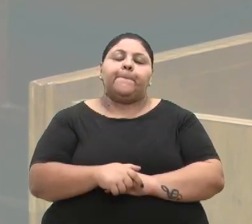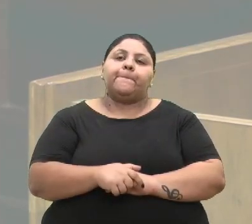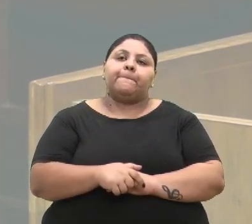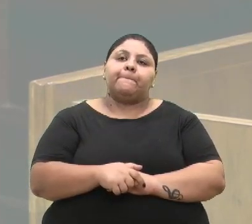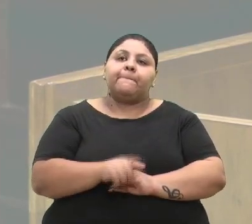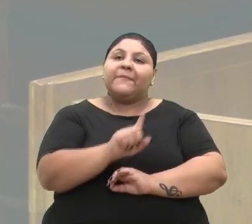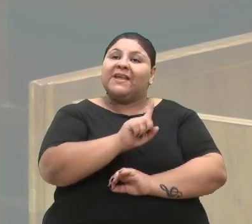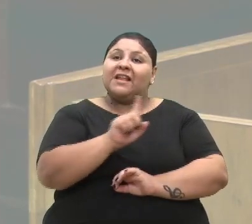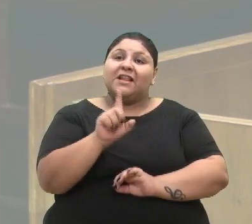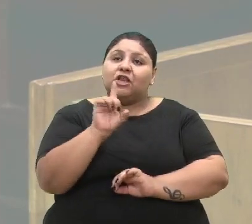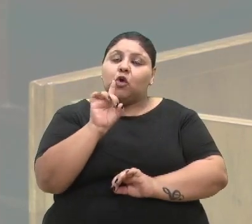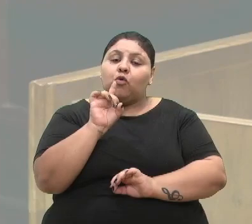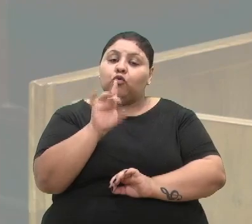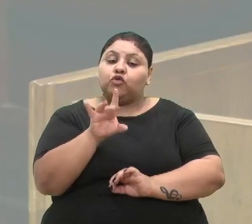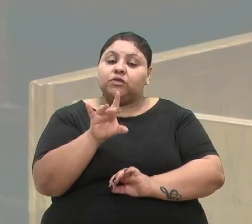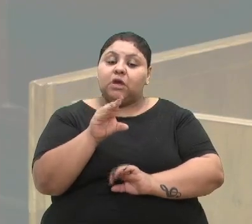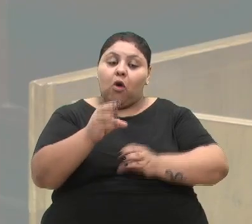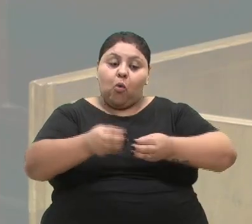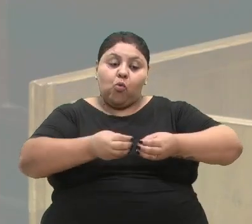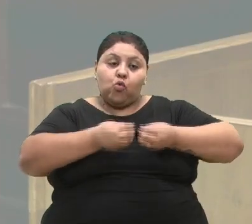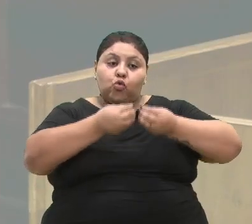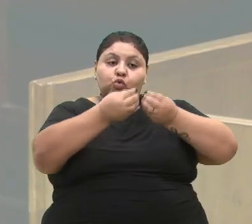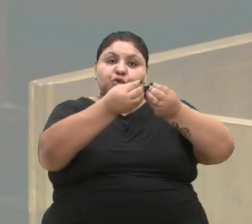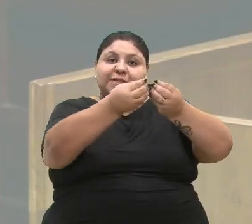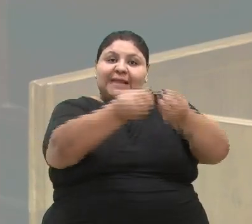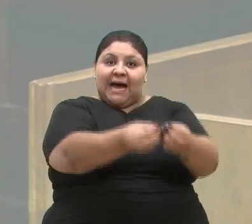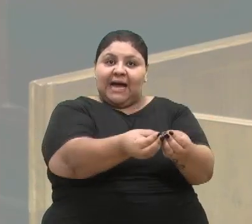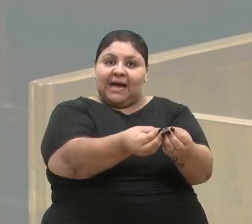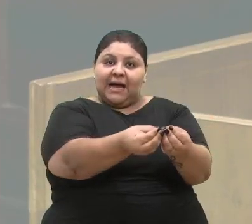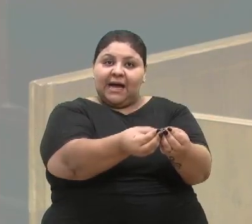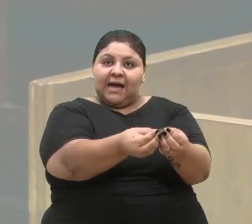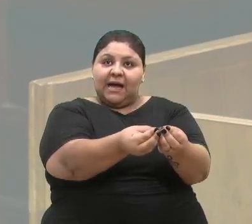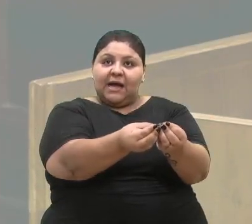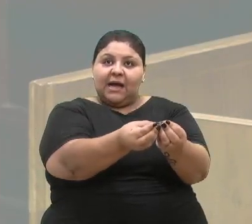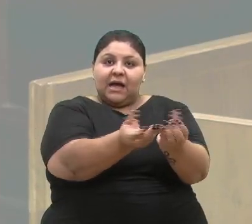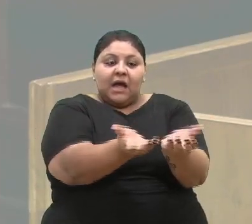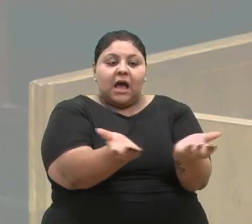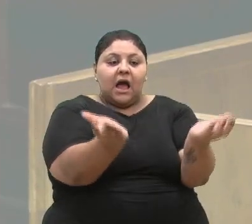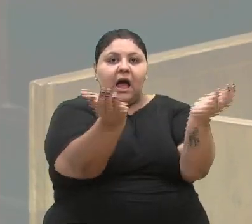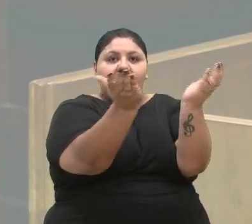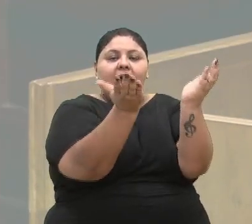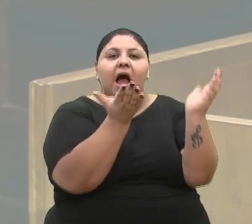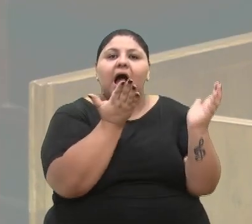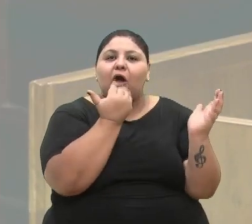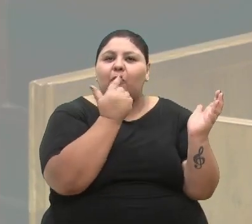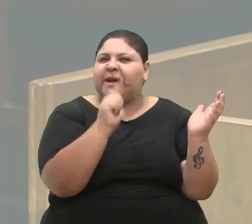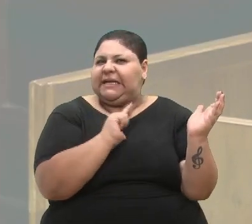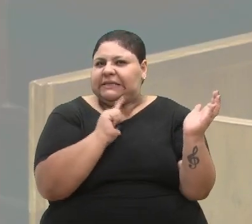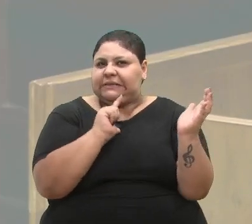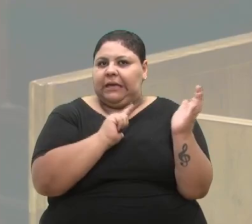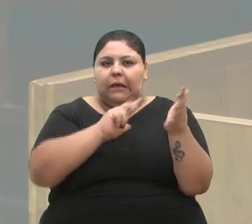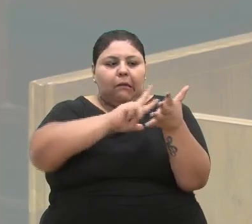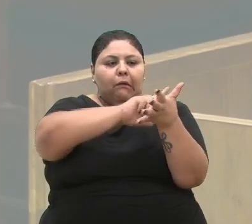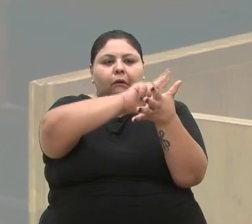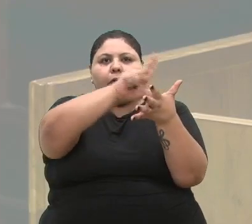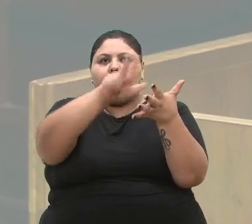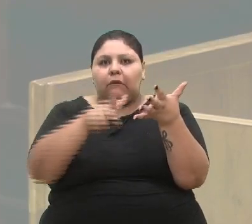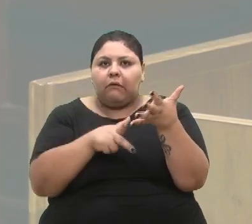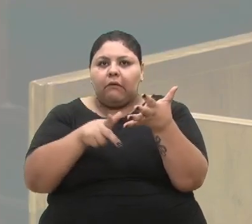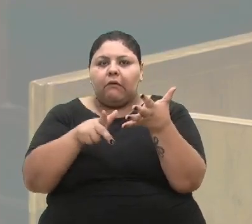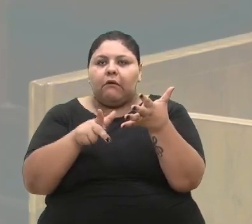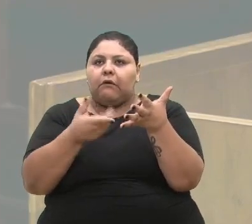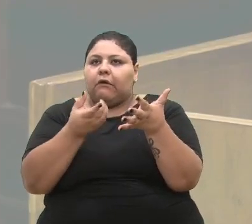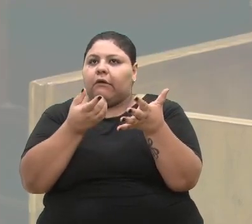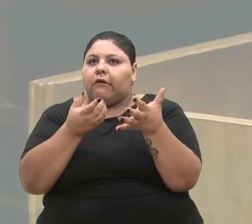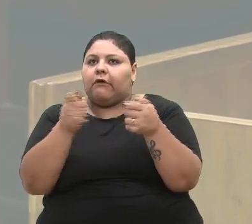não é só o dar, não é só a cesta básica. O social tem muitas coisas que fazem bem, que